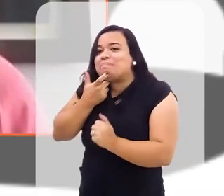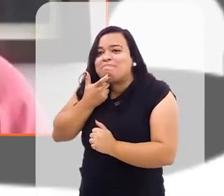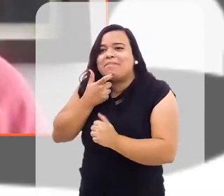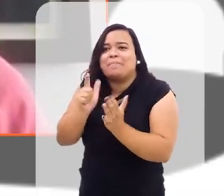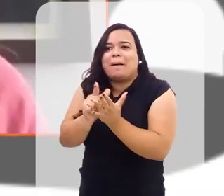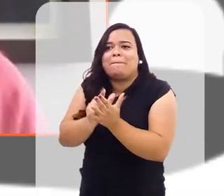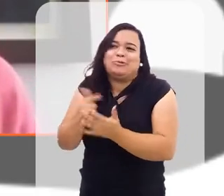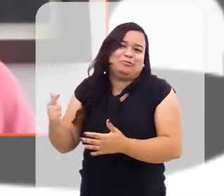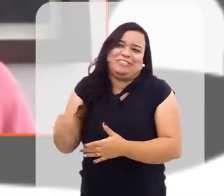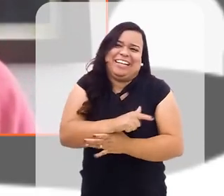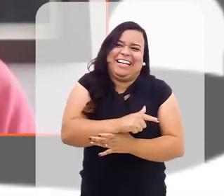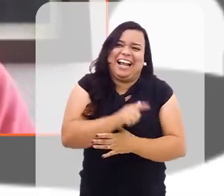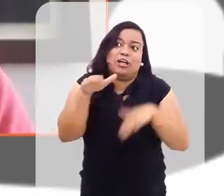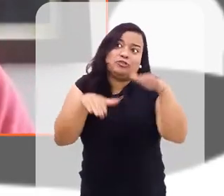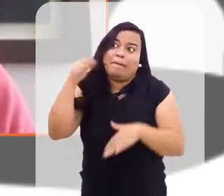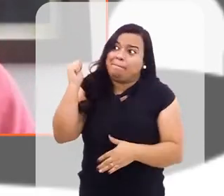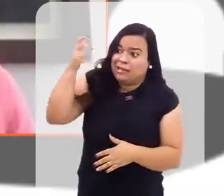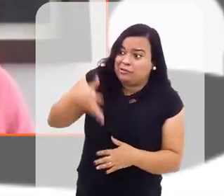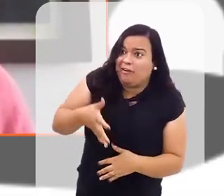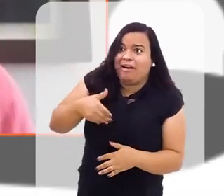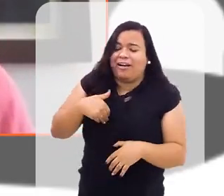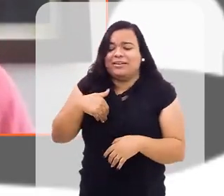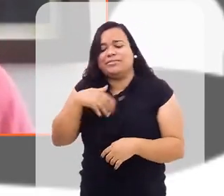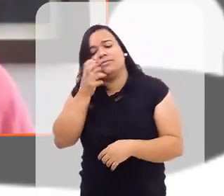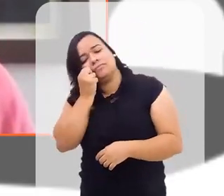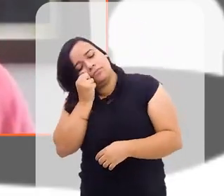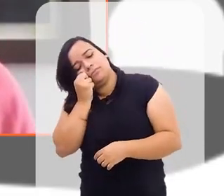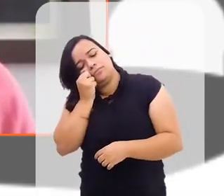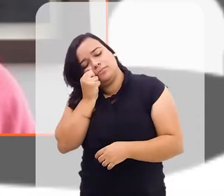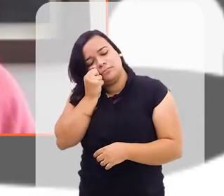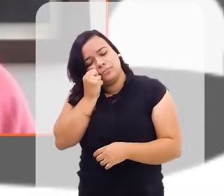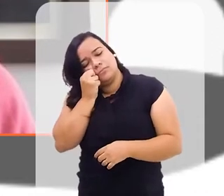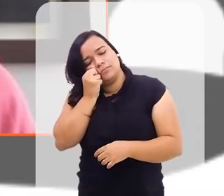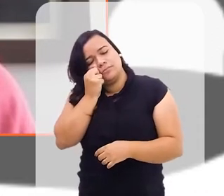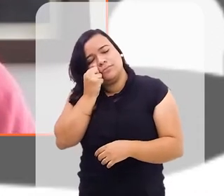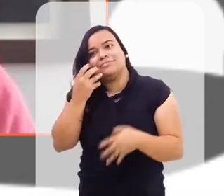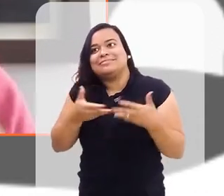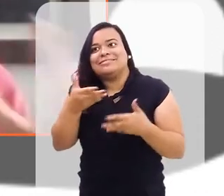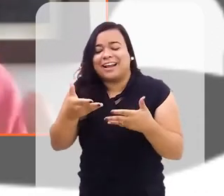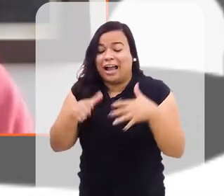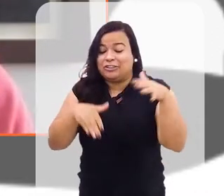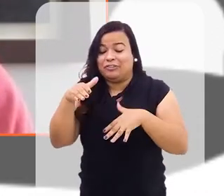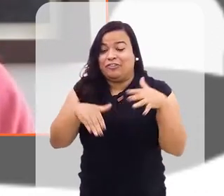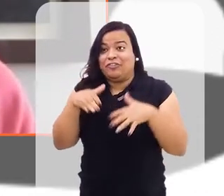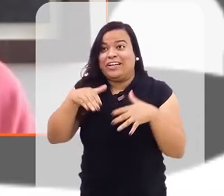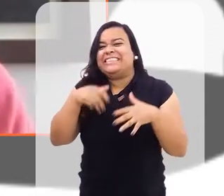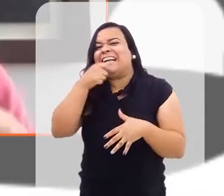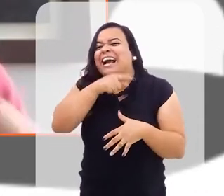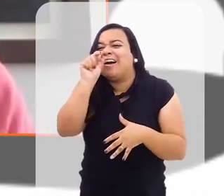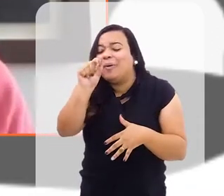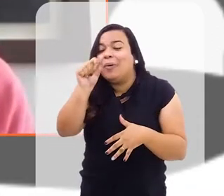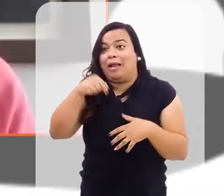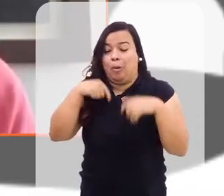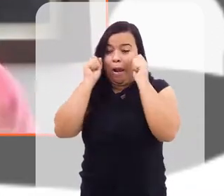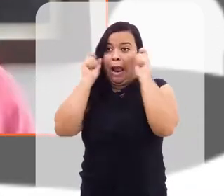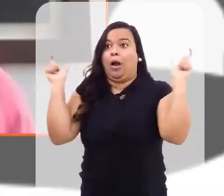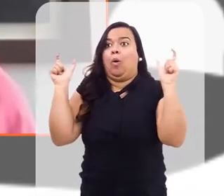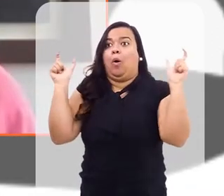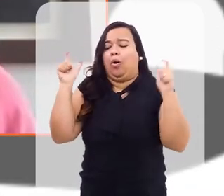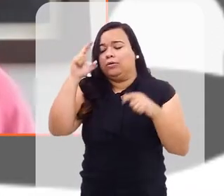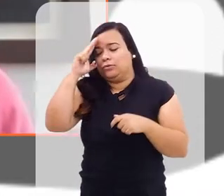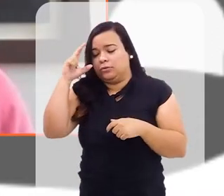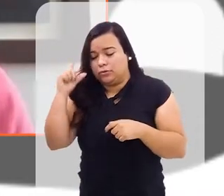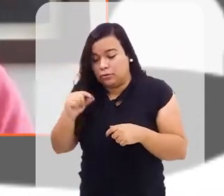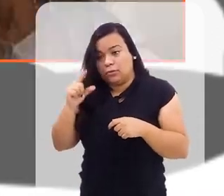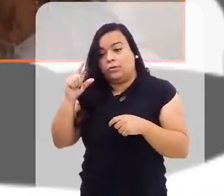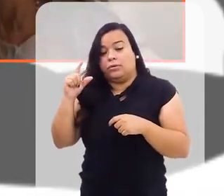meio da madrugada. E isso é muito engraçado, Cláudia, porque às vezes eu acordo, eu tô meio sonolenta, e aí eu penso assim, gente, isso é